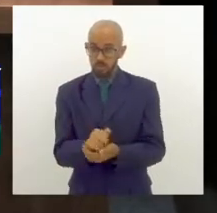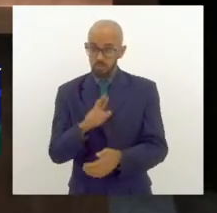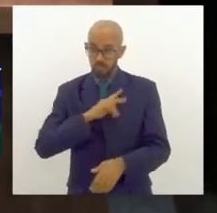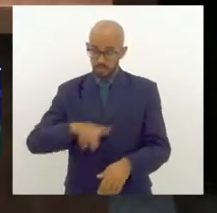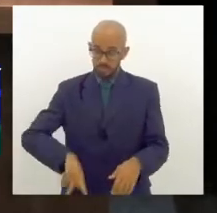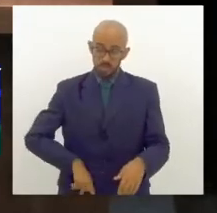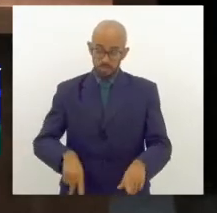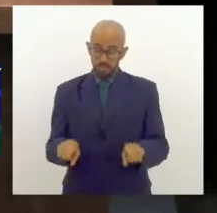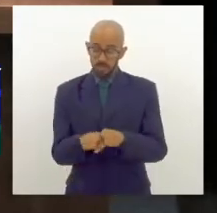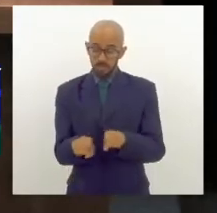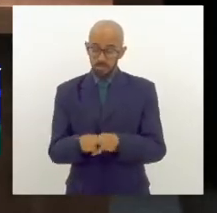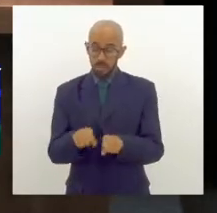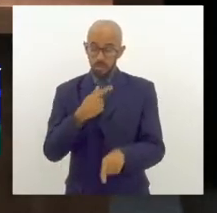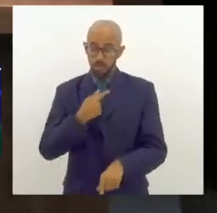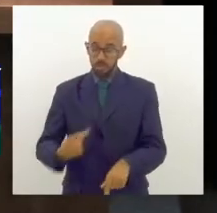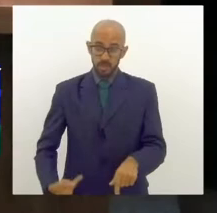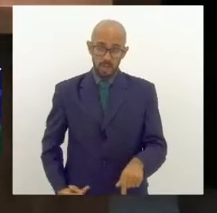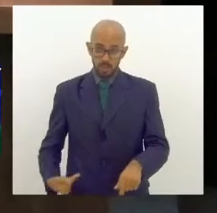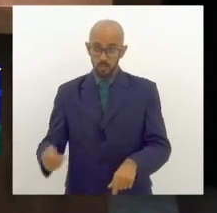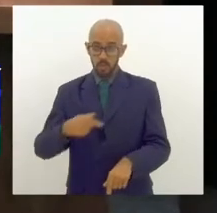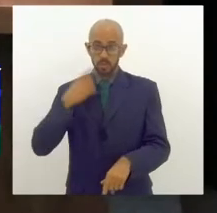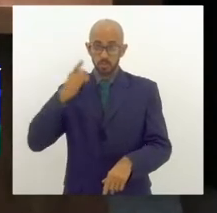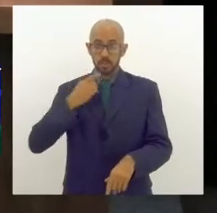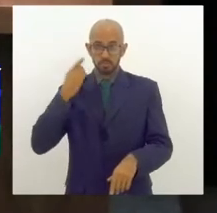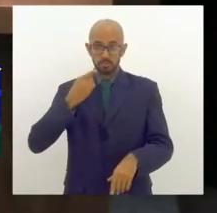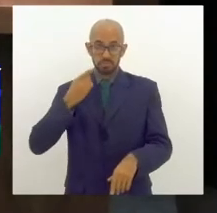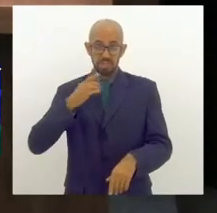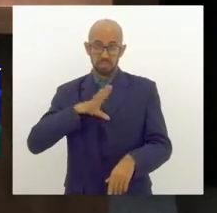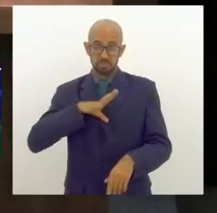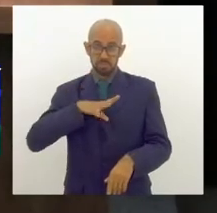como governador e como deputado valentão,